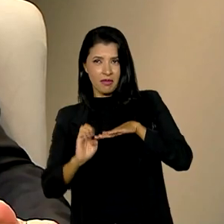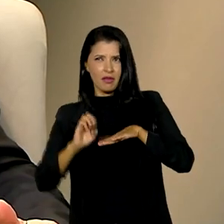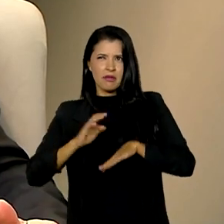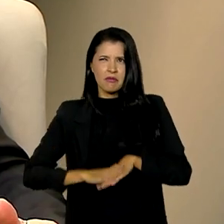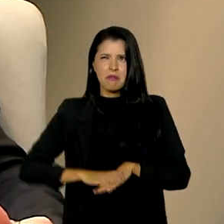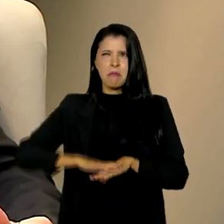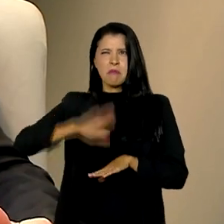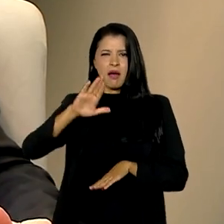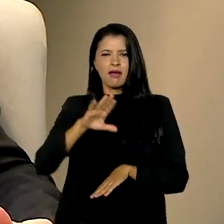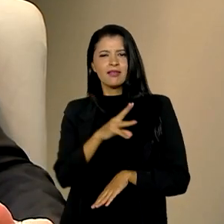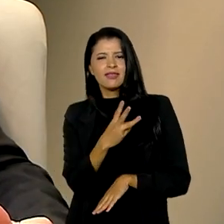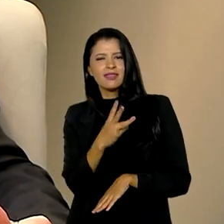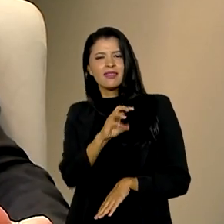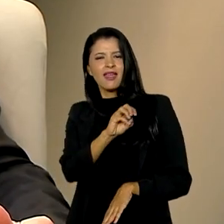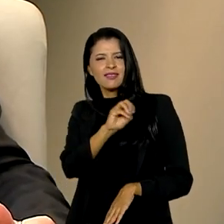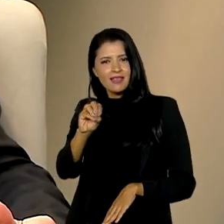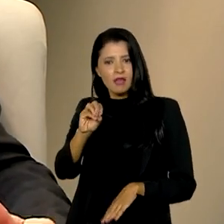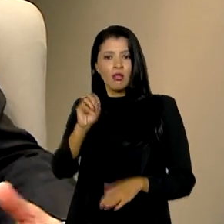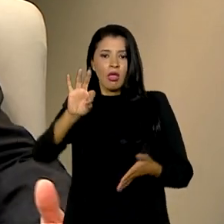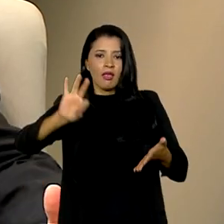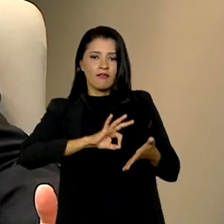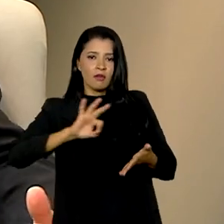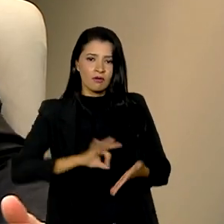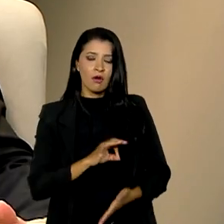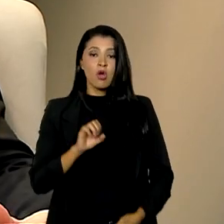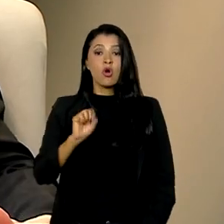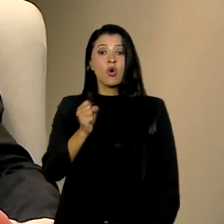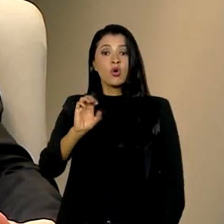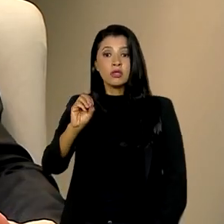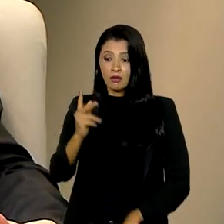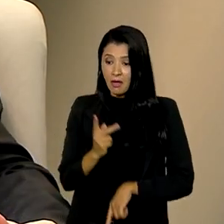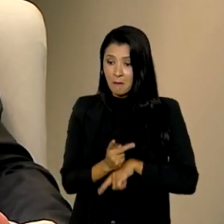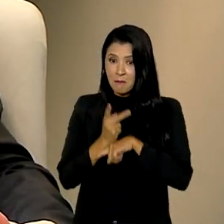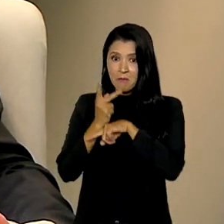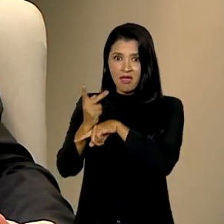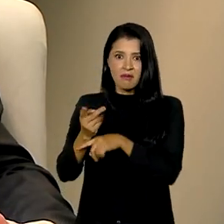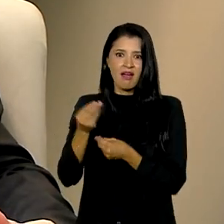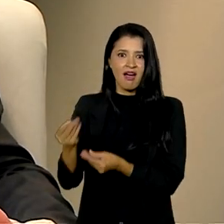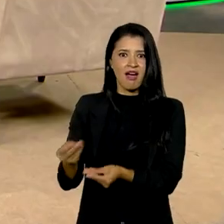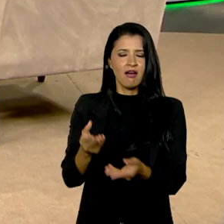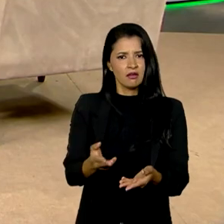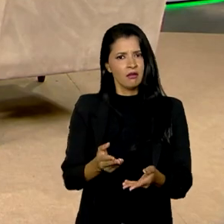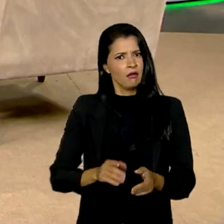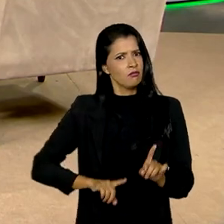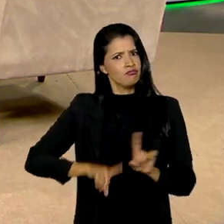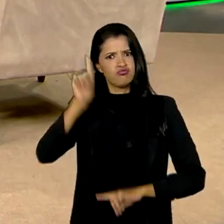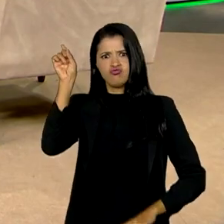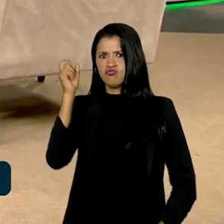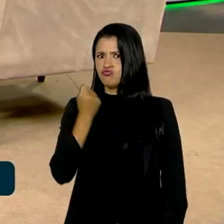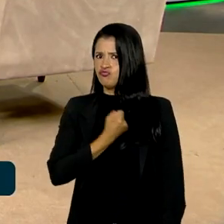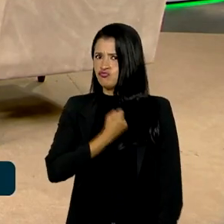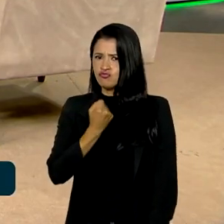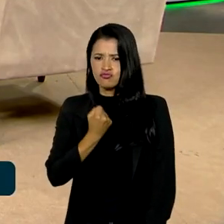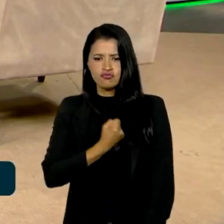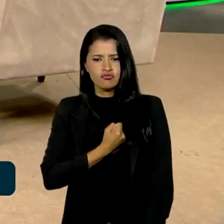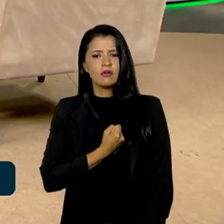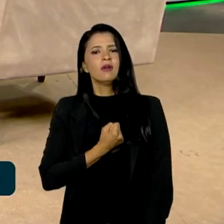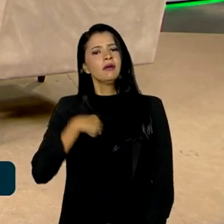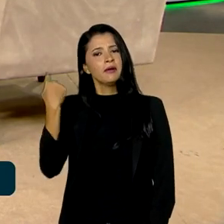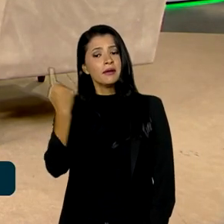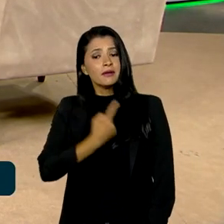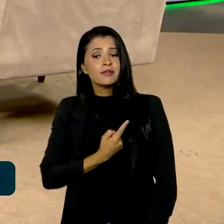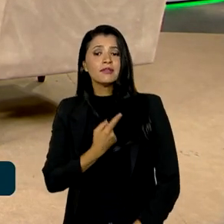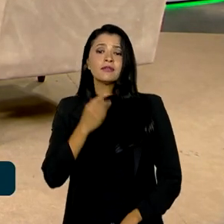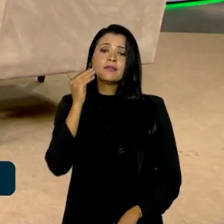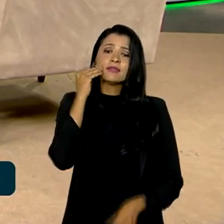300 empresas que se candidataram, 80 foram premiadas. Um número recorde, né? Até. Um número recorde e que nós